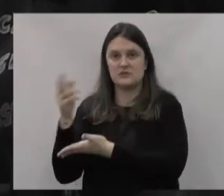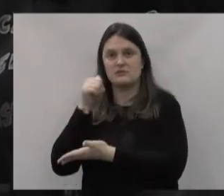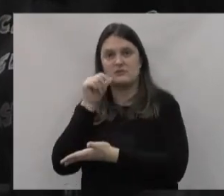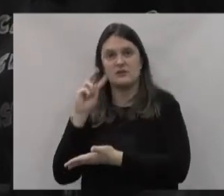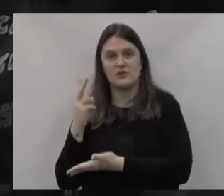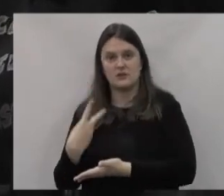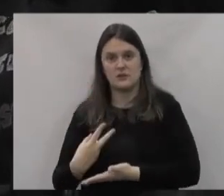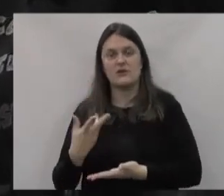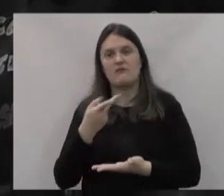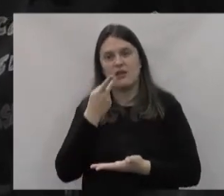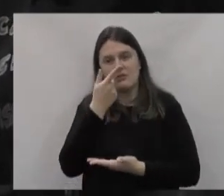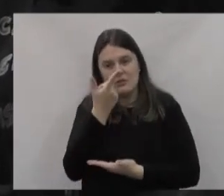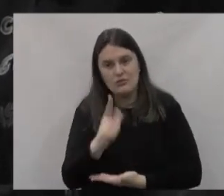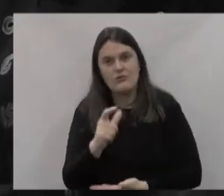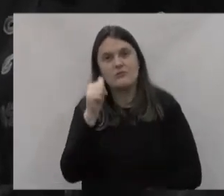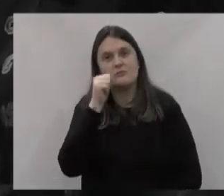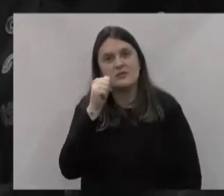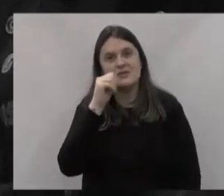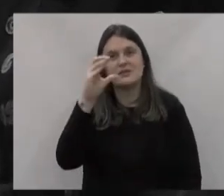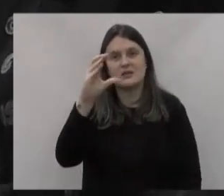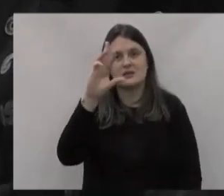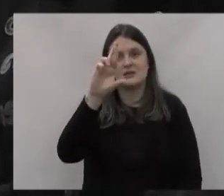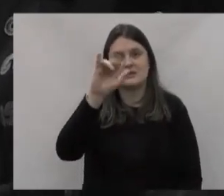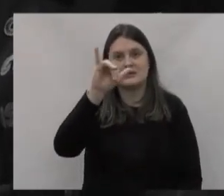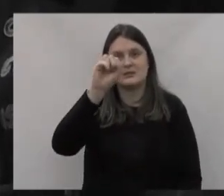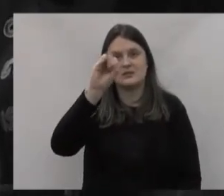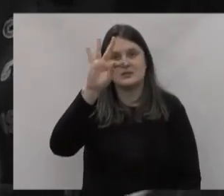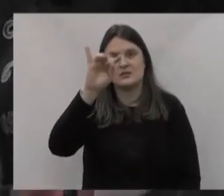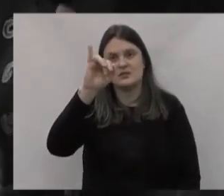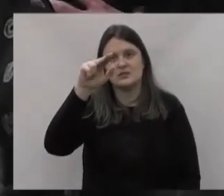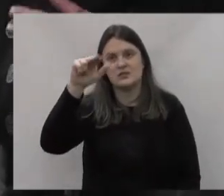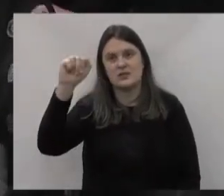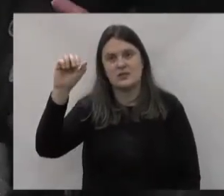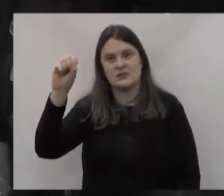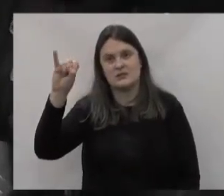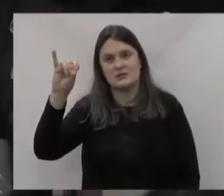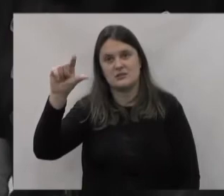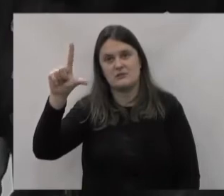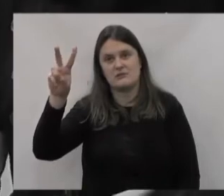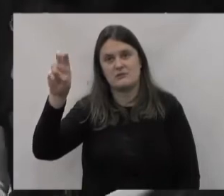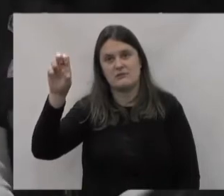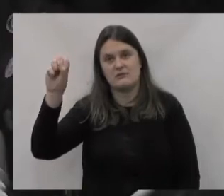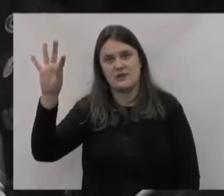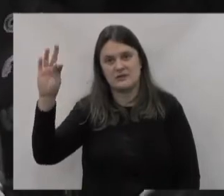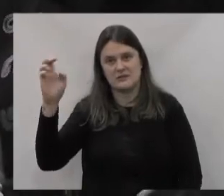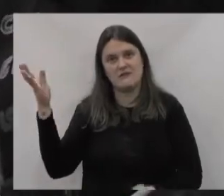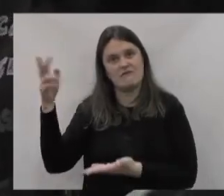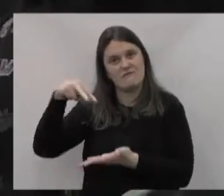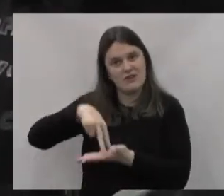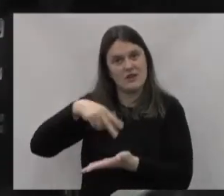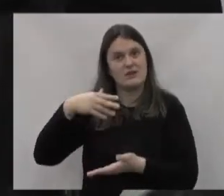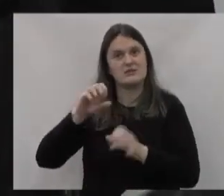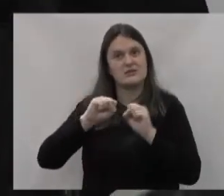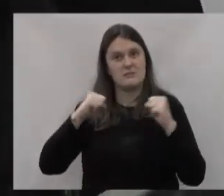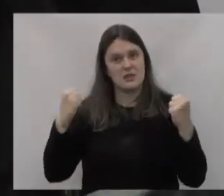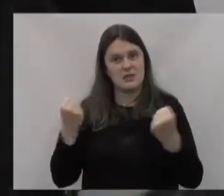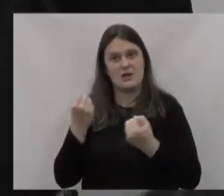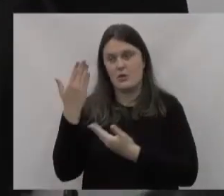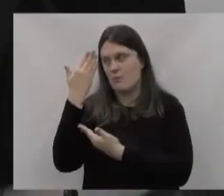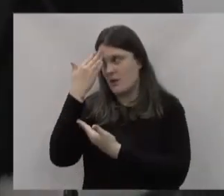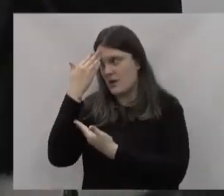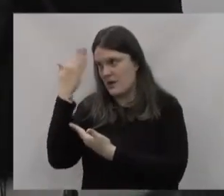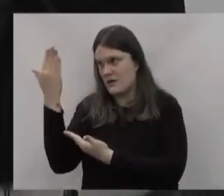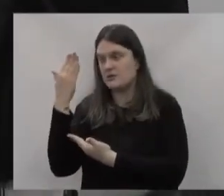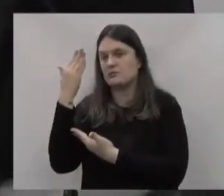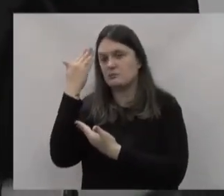quero reforçar, né, que a Cristina Silvestre vem para cá, para o seminário, através dela. Então, obrigada, gente. Mais